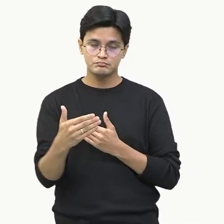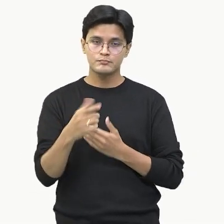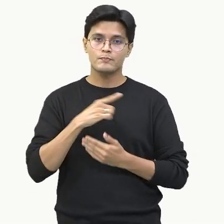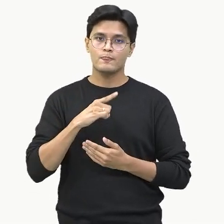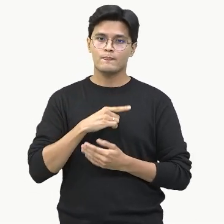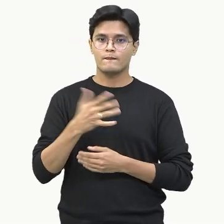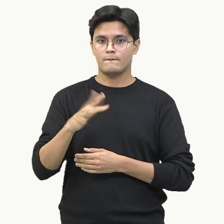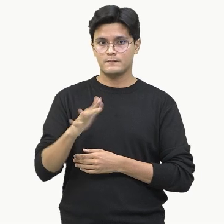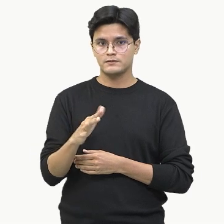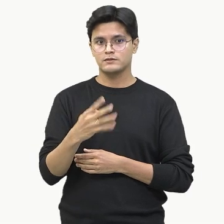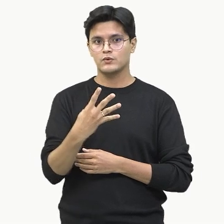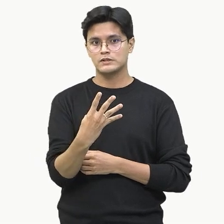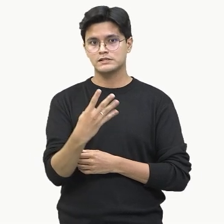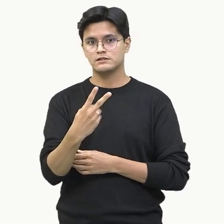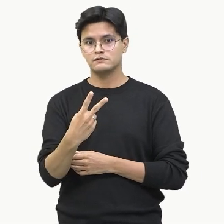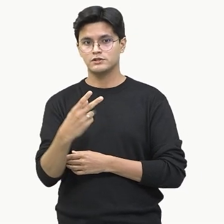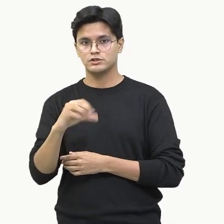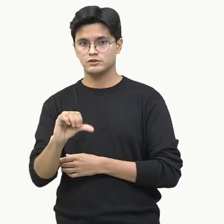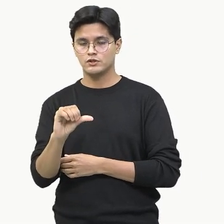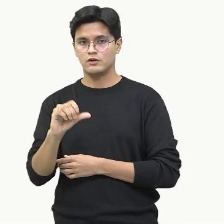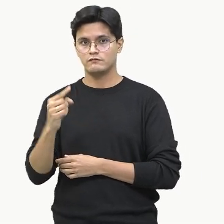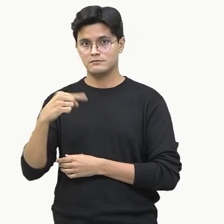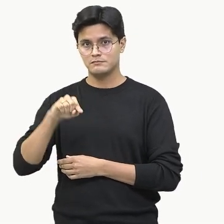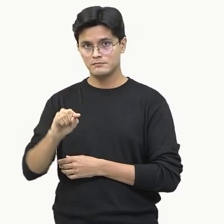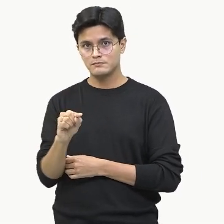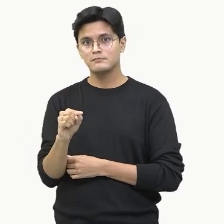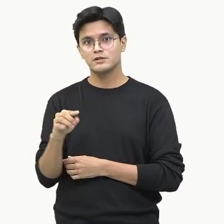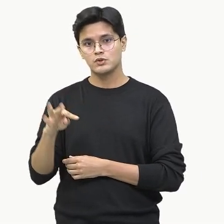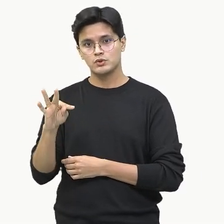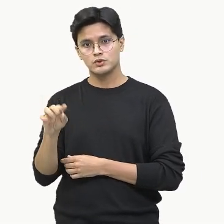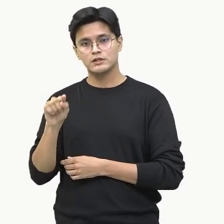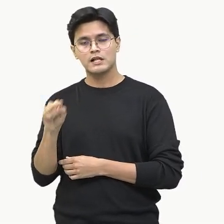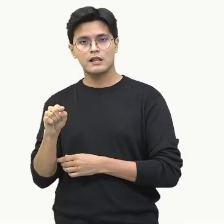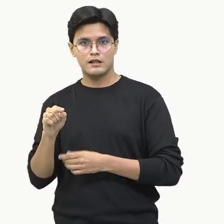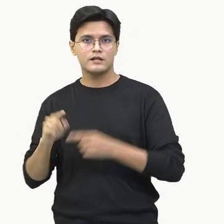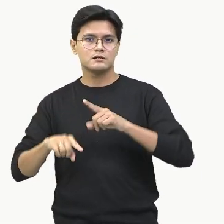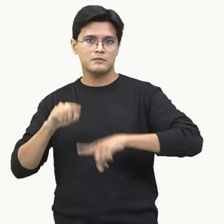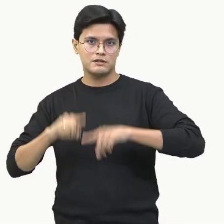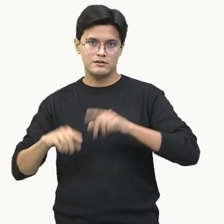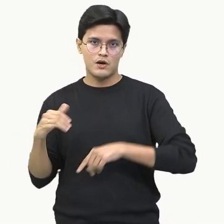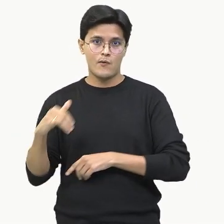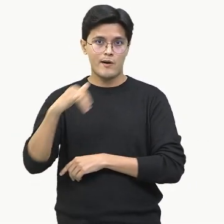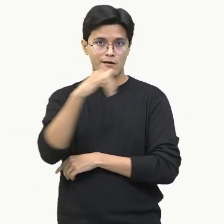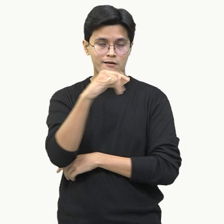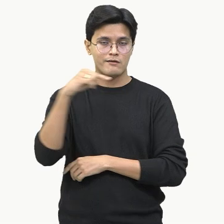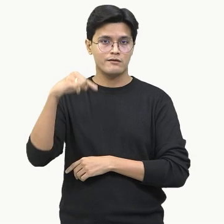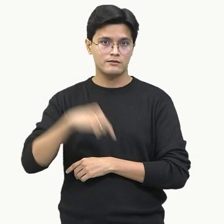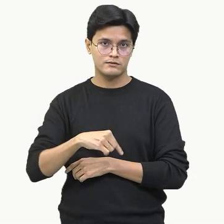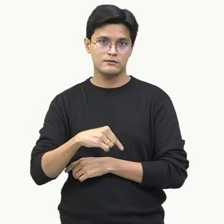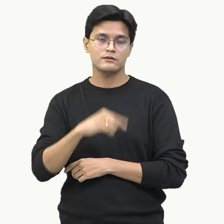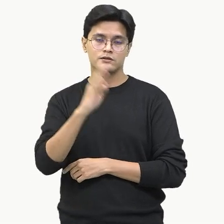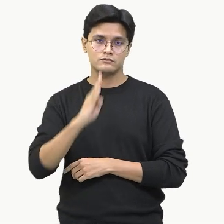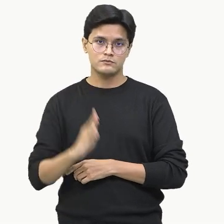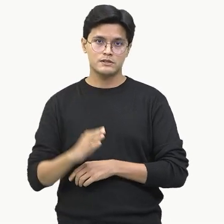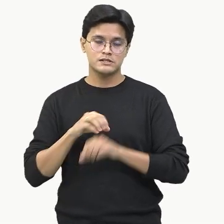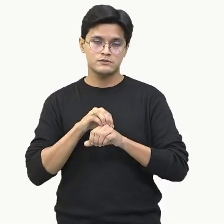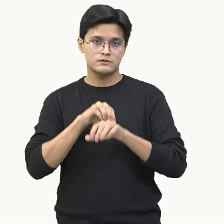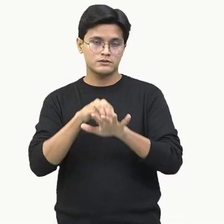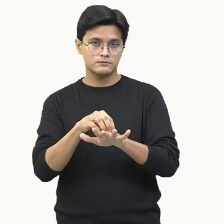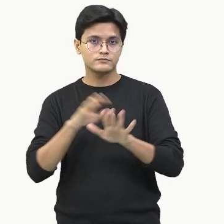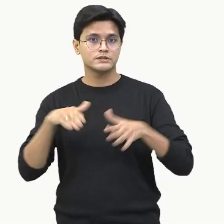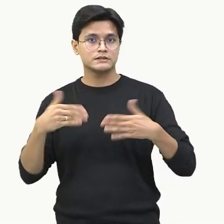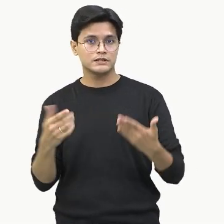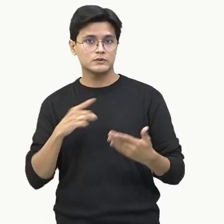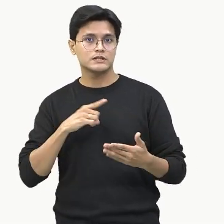429.000 toneladas de cargas aéreas no Brasil né que são transportadas então nós temos um